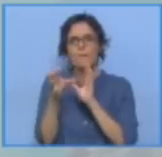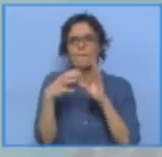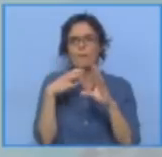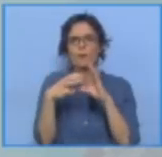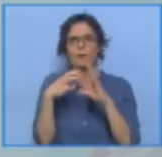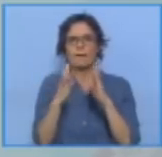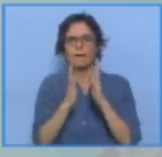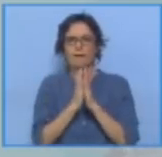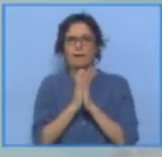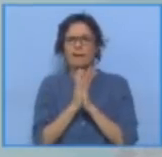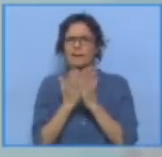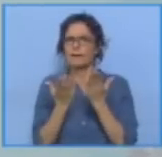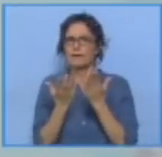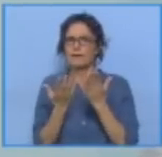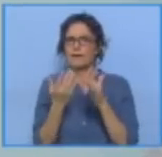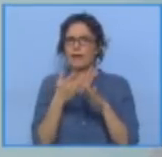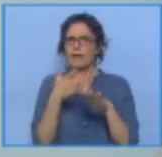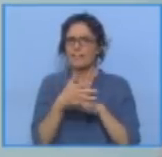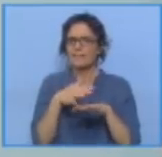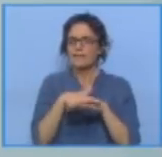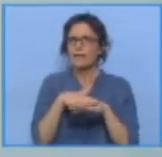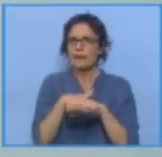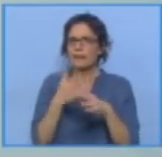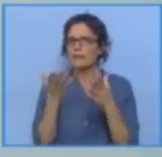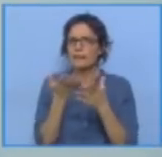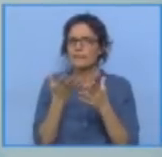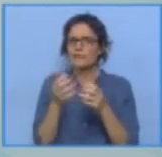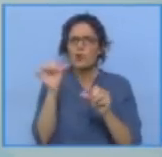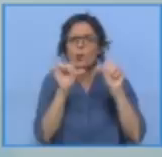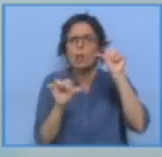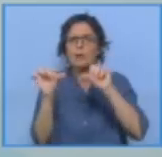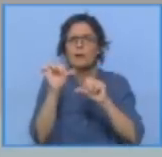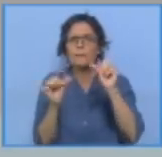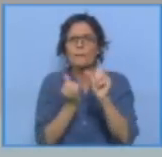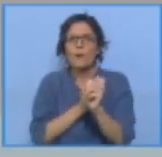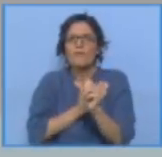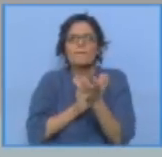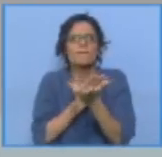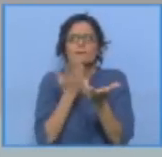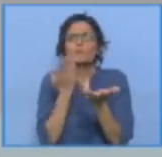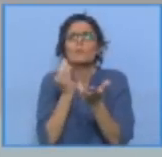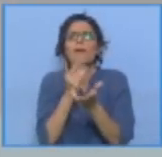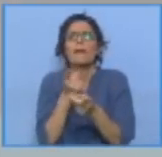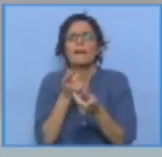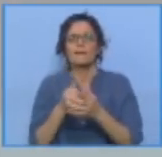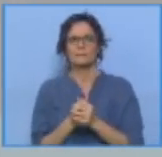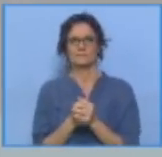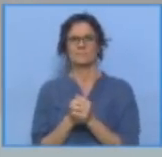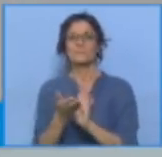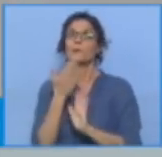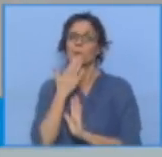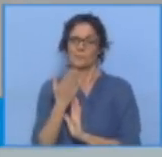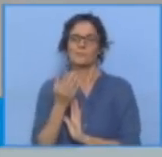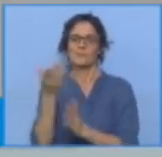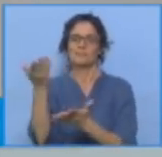igreja nestas redes, e o que é em concreto este Laboratório da Fé? Olá, boa tarde, obrigado pelo convite. O